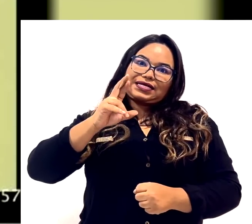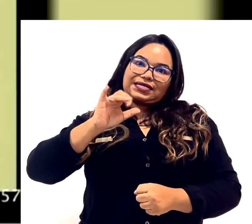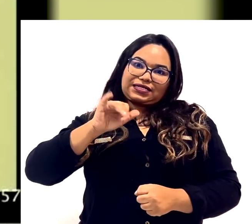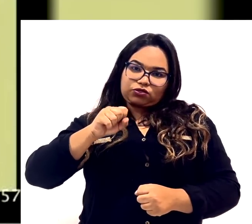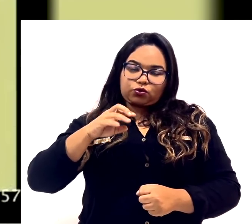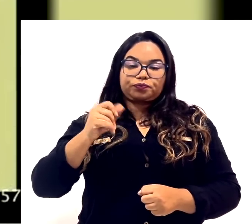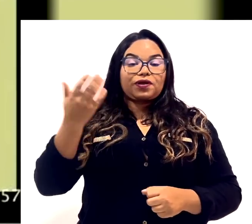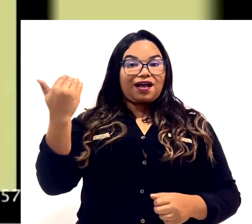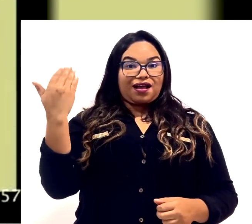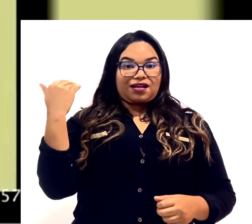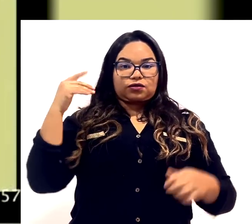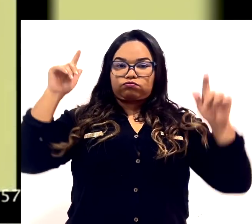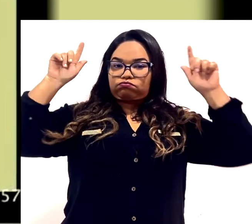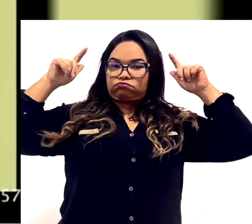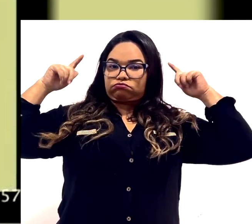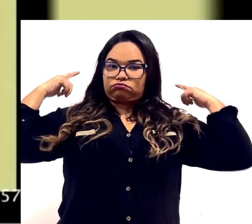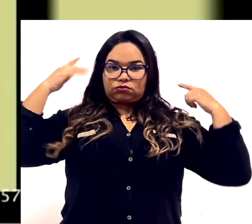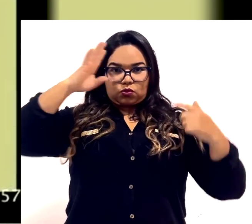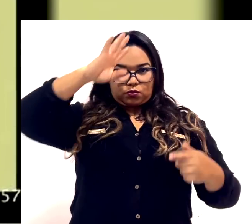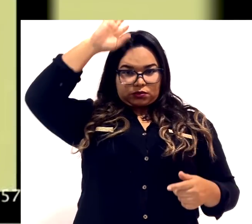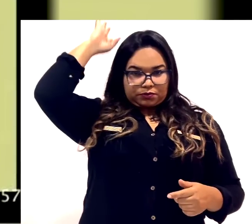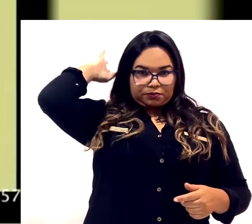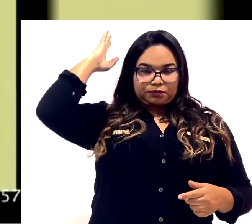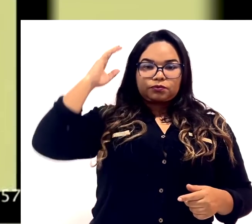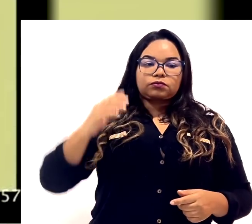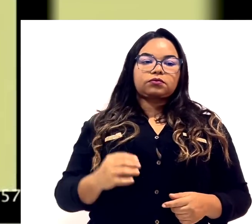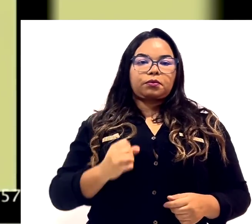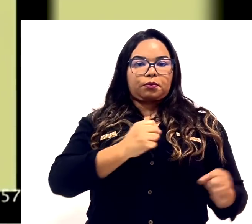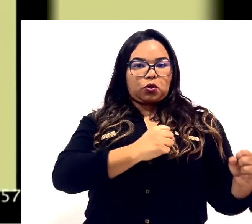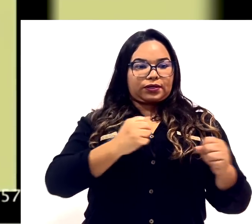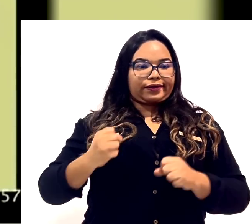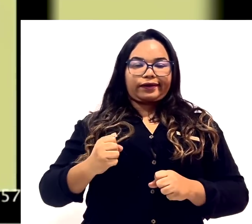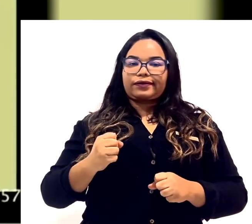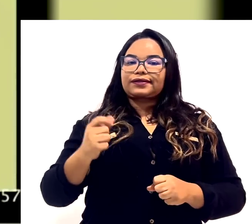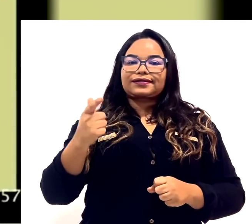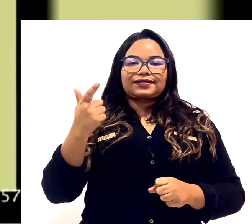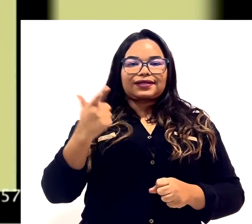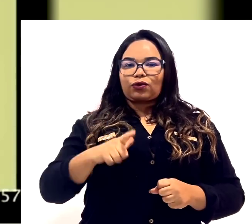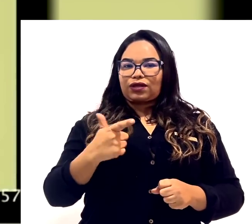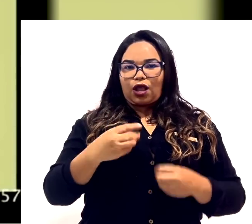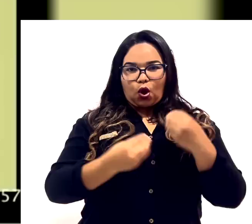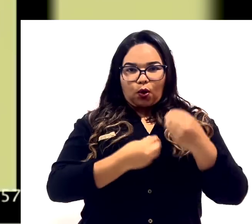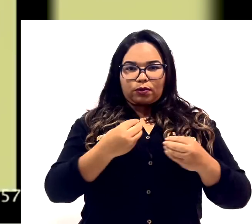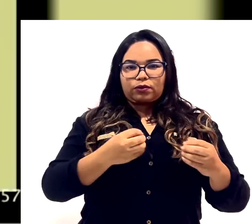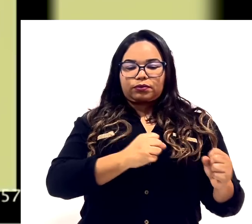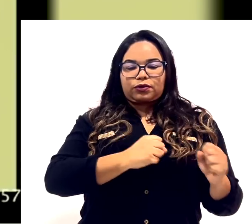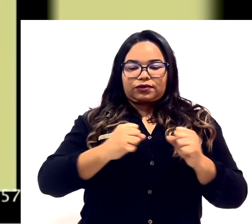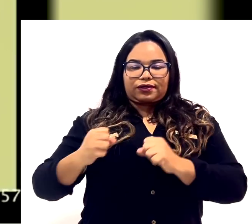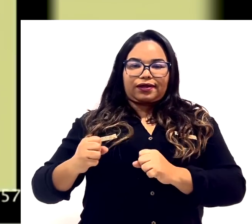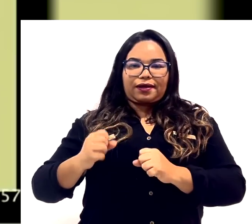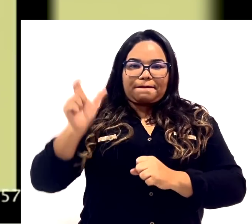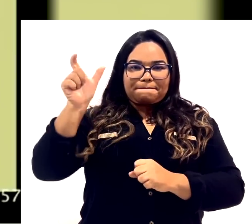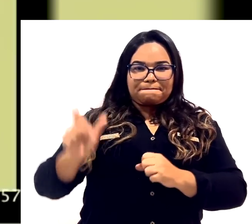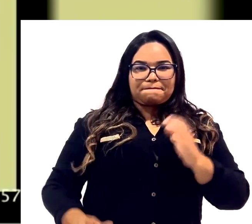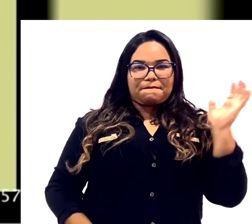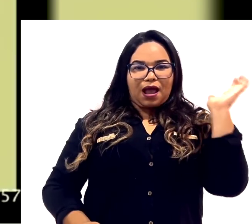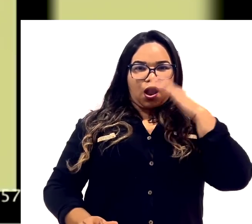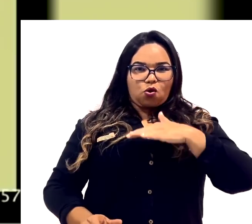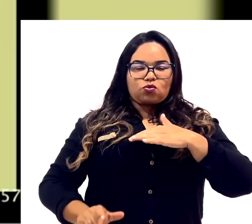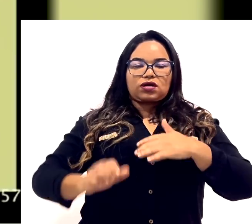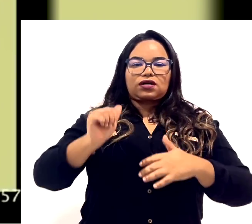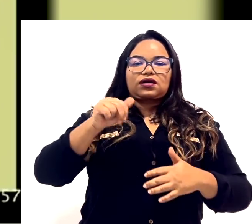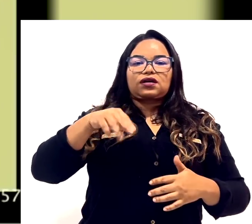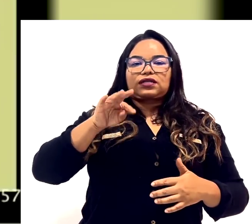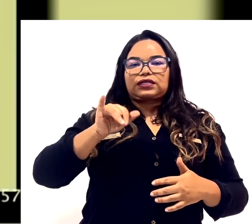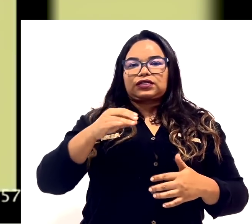Enquanto os Césares mantiveram o poder imperial, era impossível para o anticristo levantar-se. Na queda dos Césares, ele se